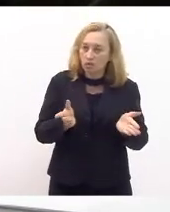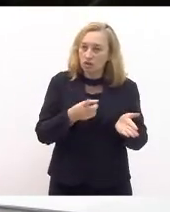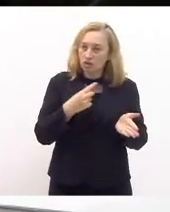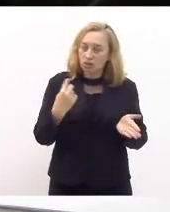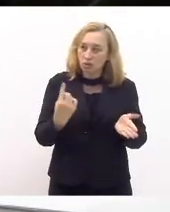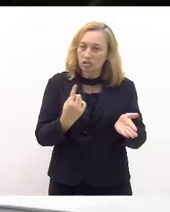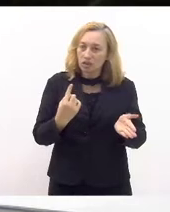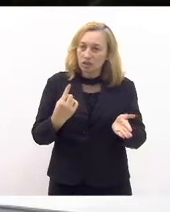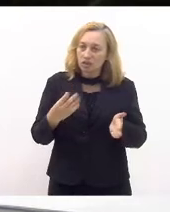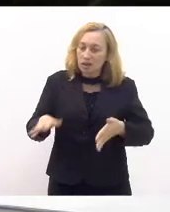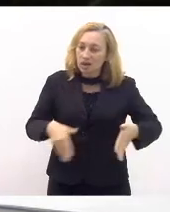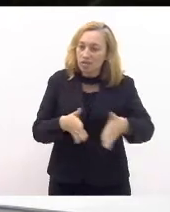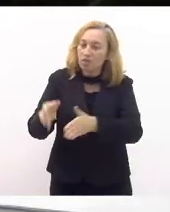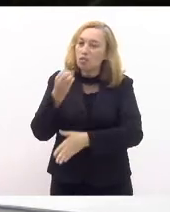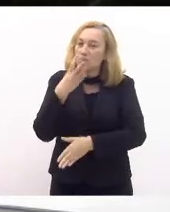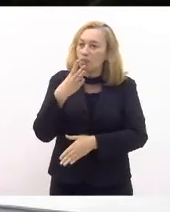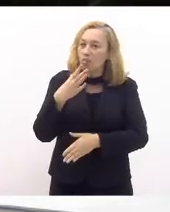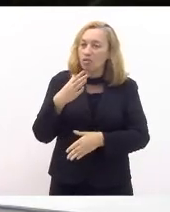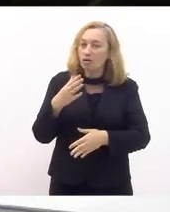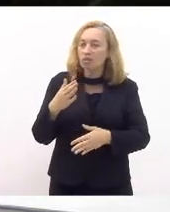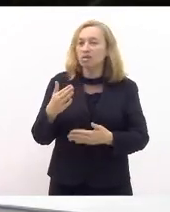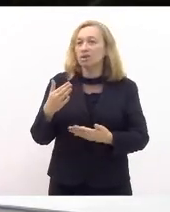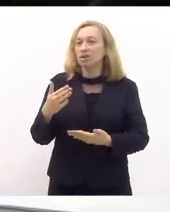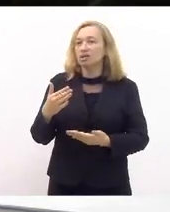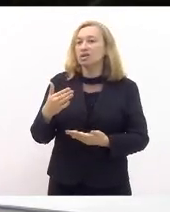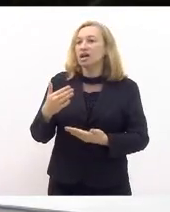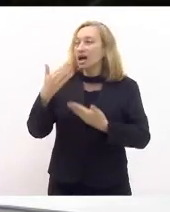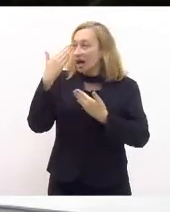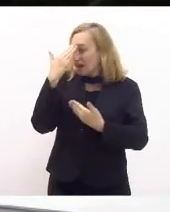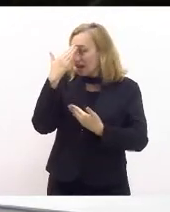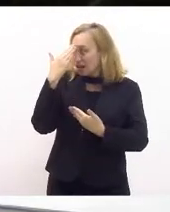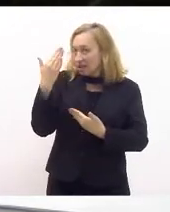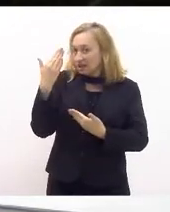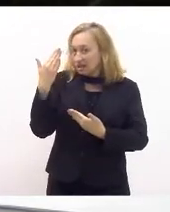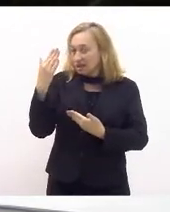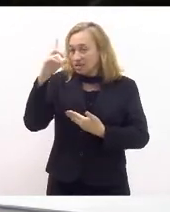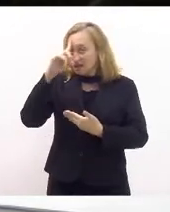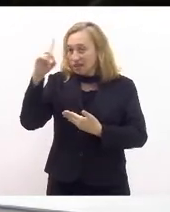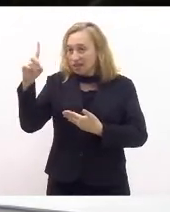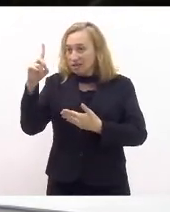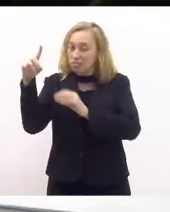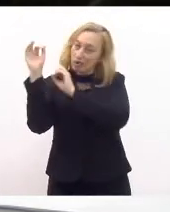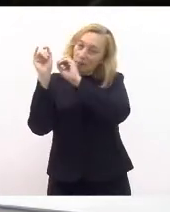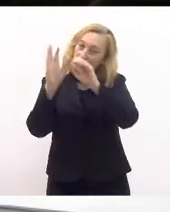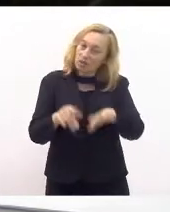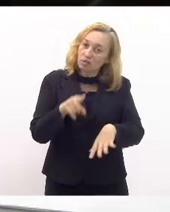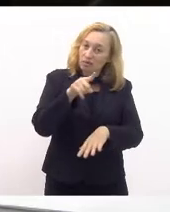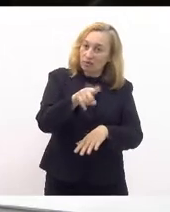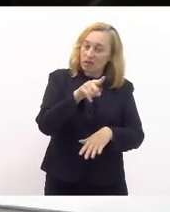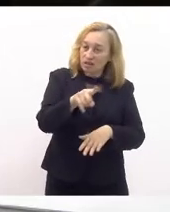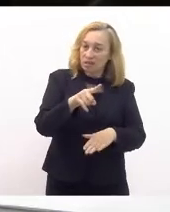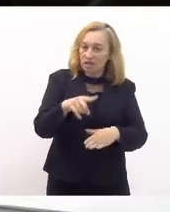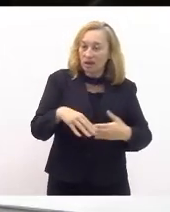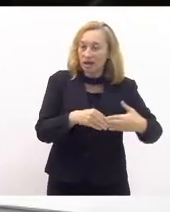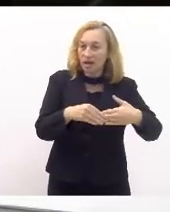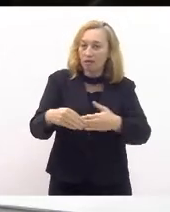bons caminhos graças a medidas assertivas de bons homens. Então, que Deus continue te abençoando. Eu estava muito atento aqui